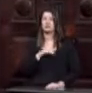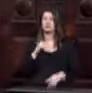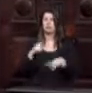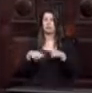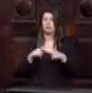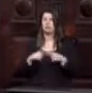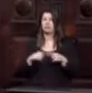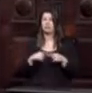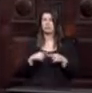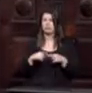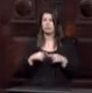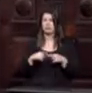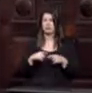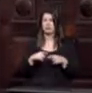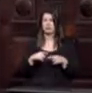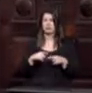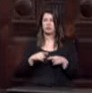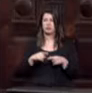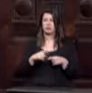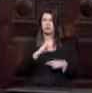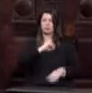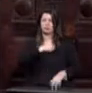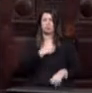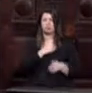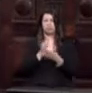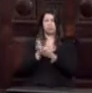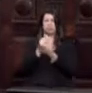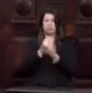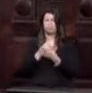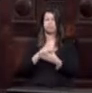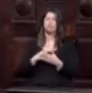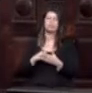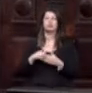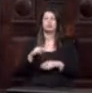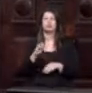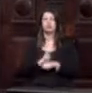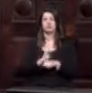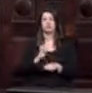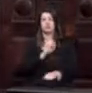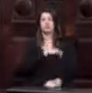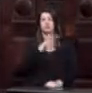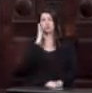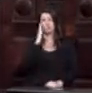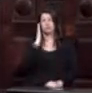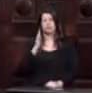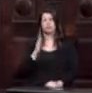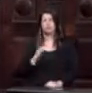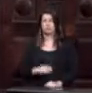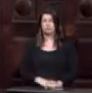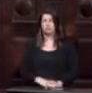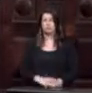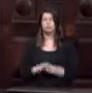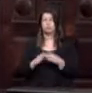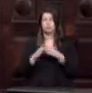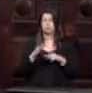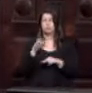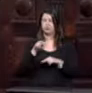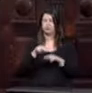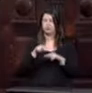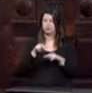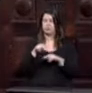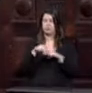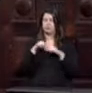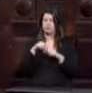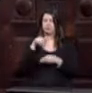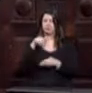se transformarão em obras e nos castelos que nós temos visto dos demais poderes. Muito obrigado, e por isso eu peço, senhores deputados, o